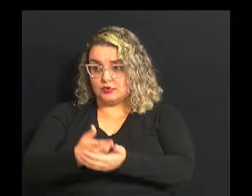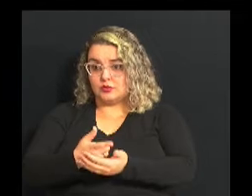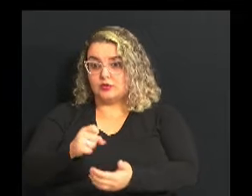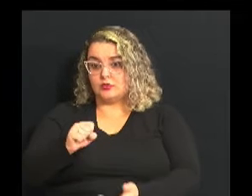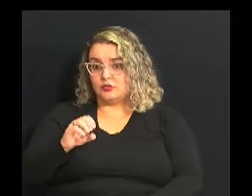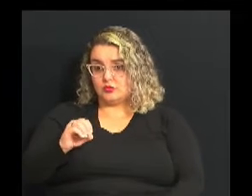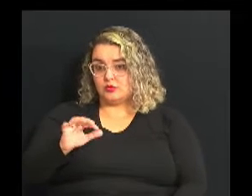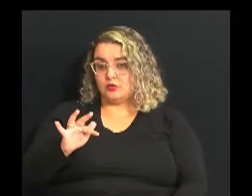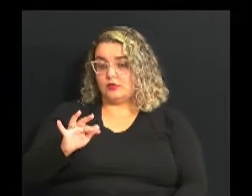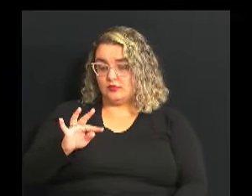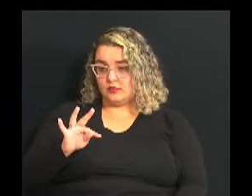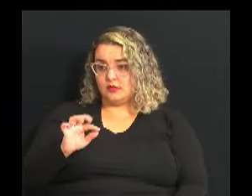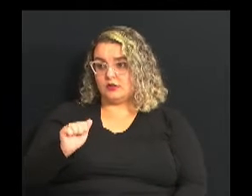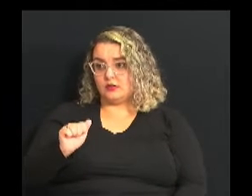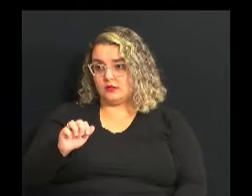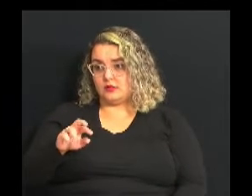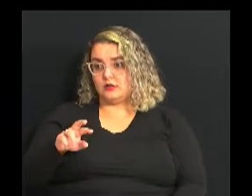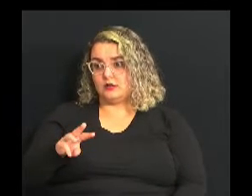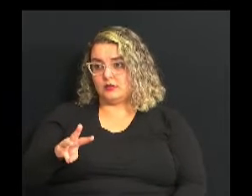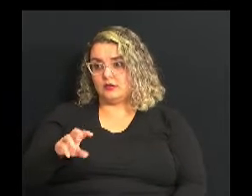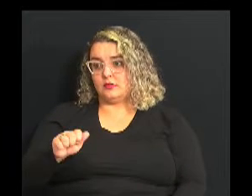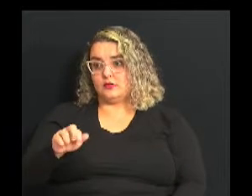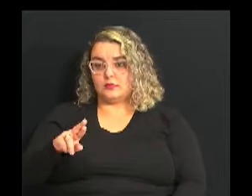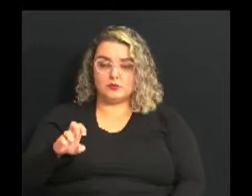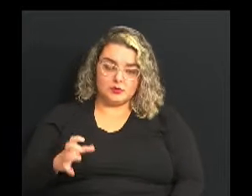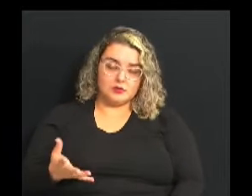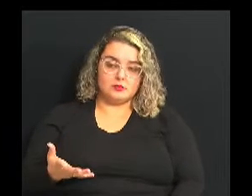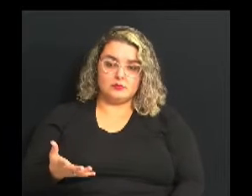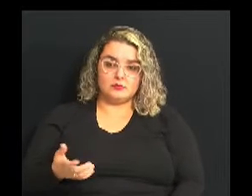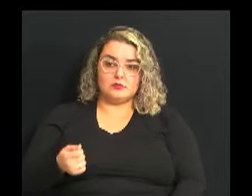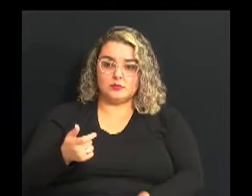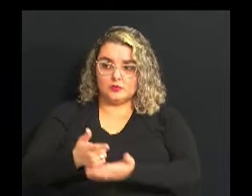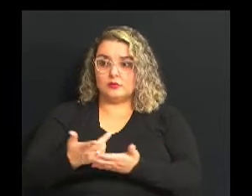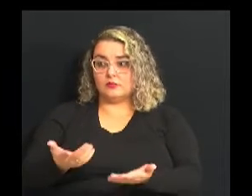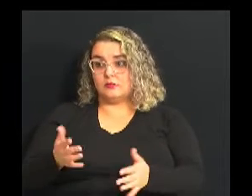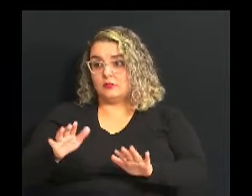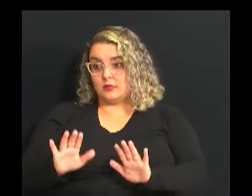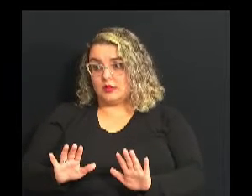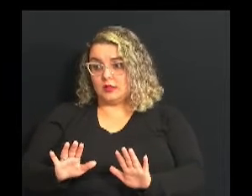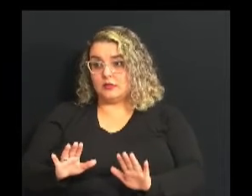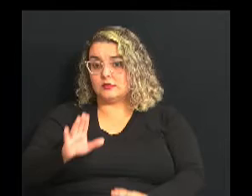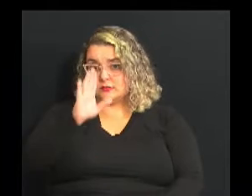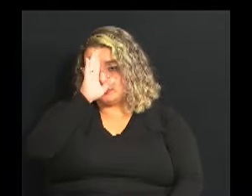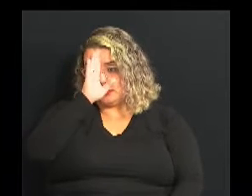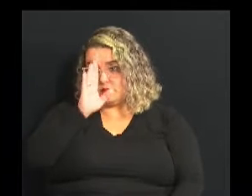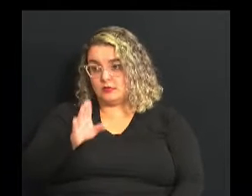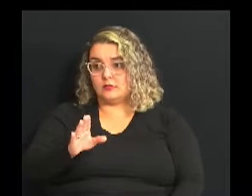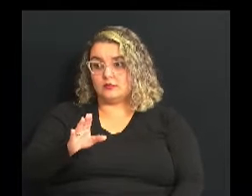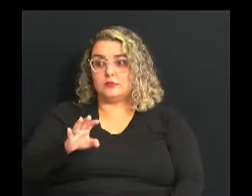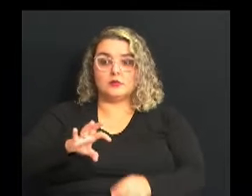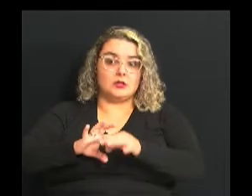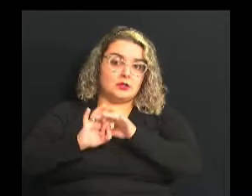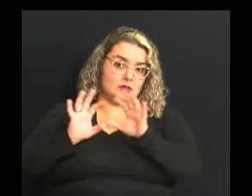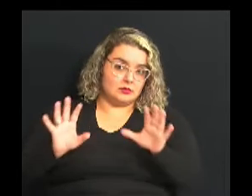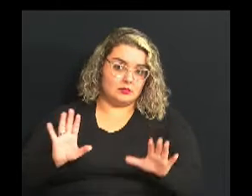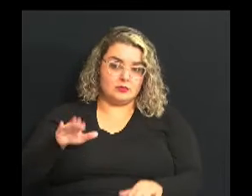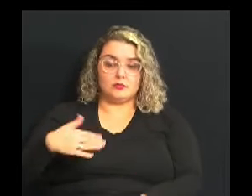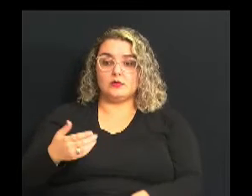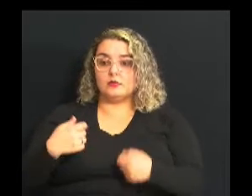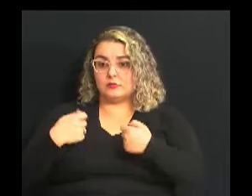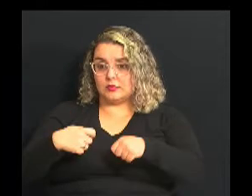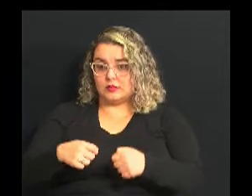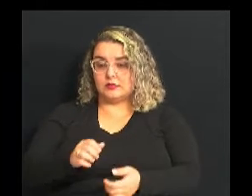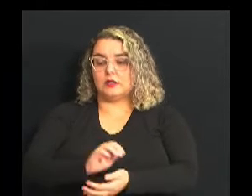né, a gente vai adquirir. Entretanto, vamos sempre dar preferência para software livre quando for o caso,